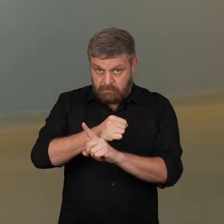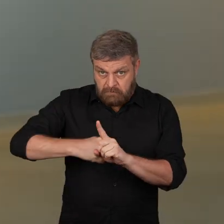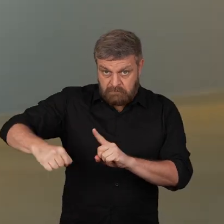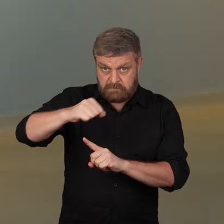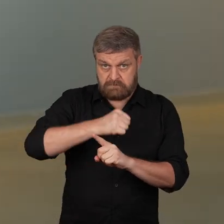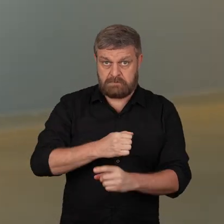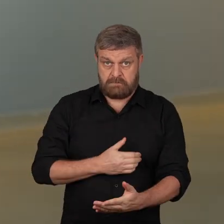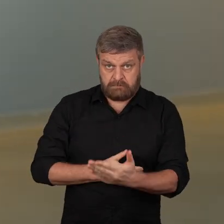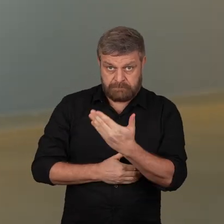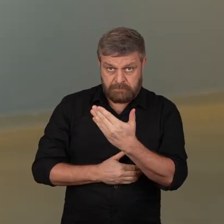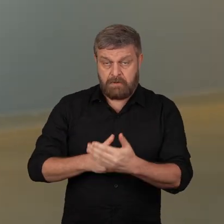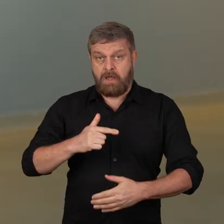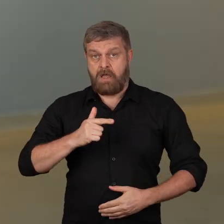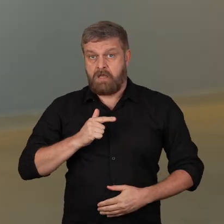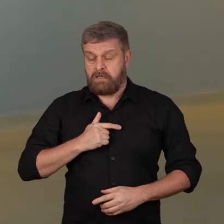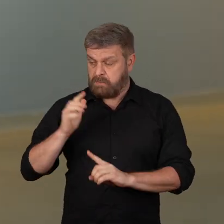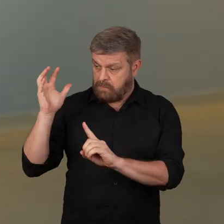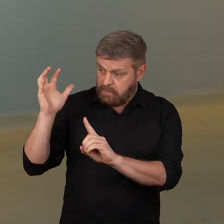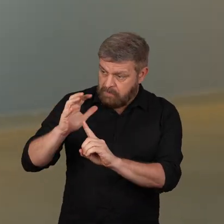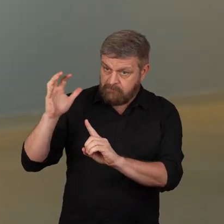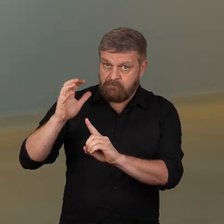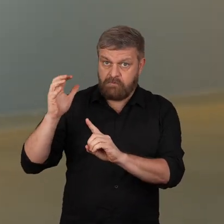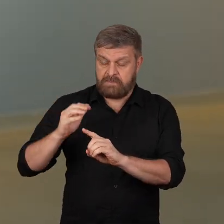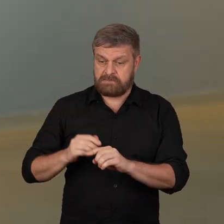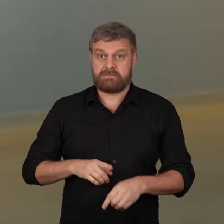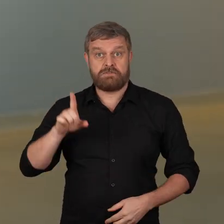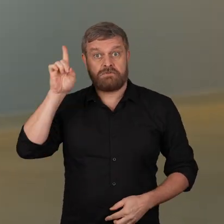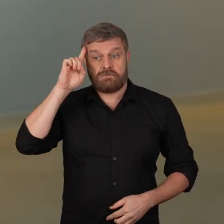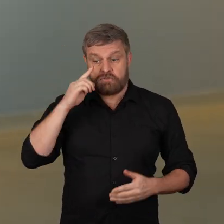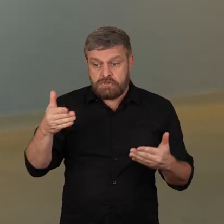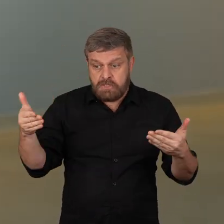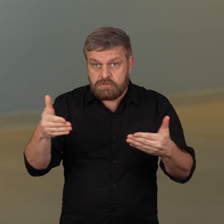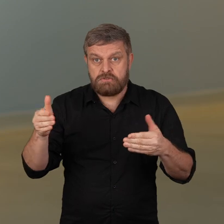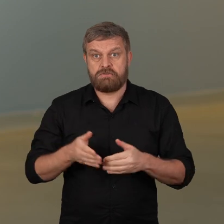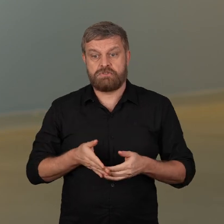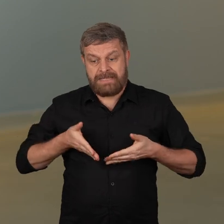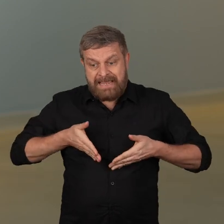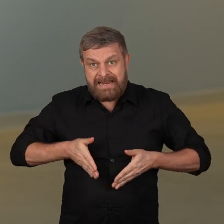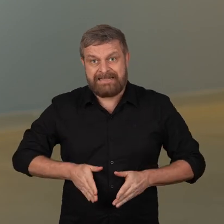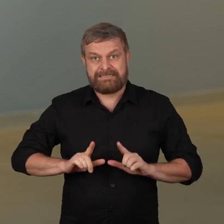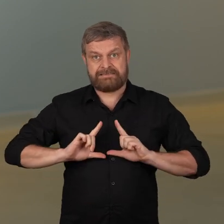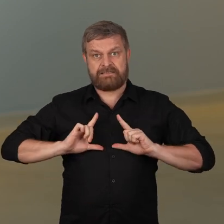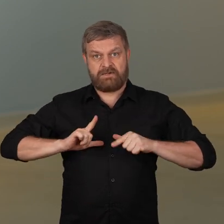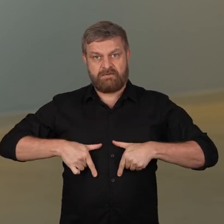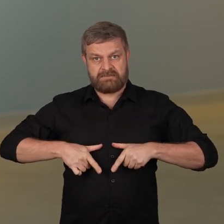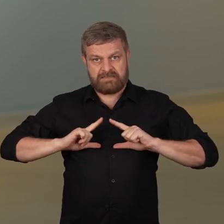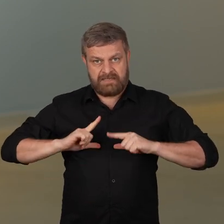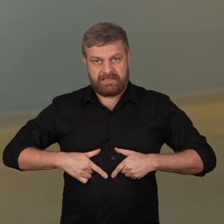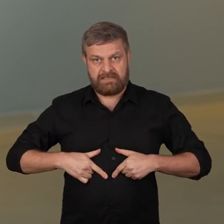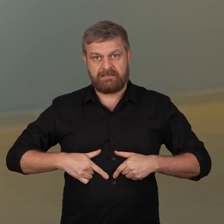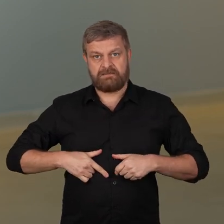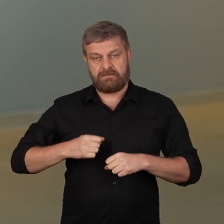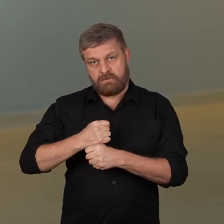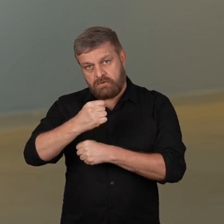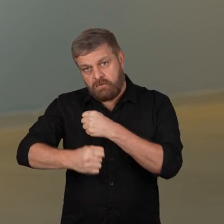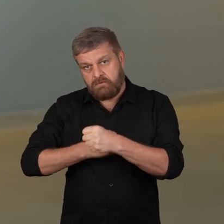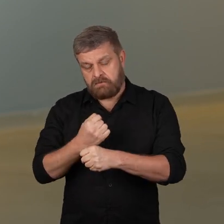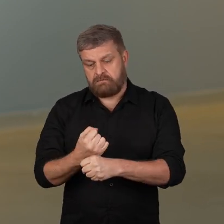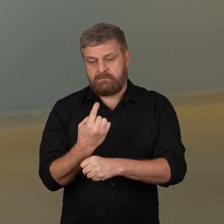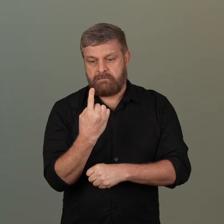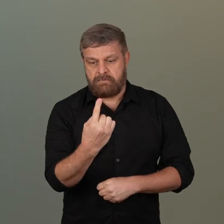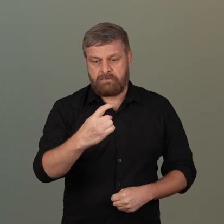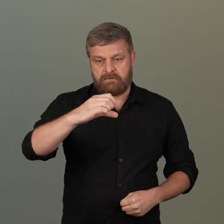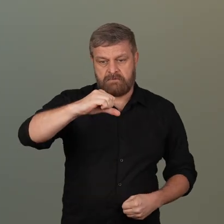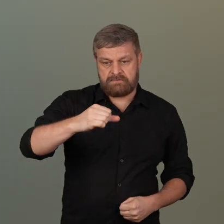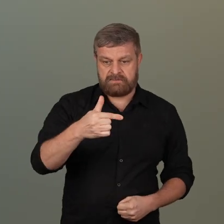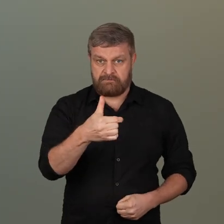dos pensadores mais influentes da atualidade. De origem judaica, nasceu em 1921.